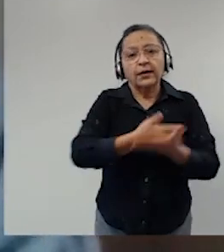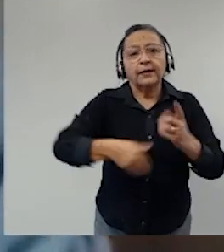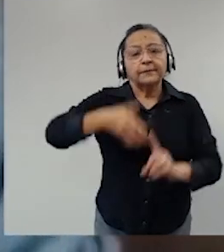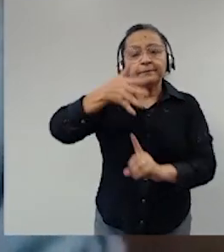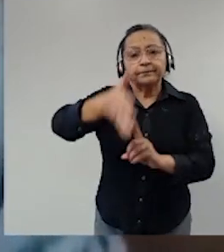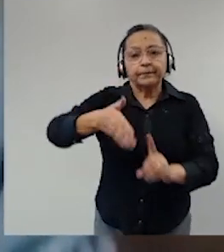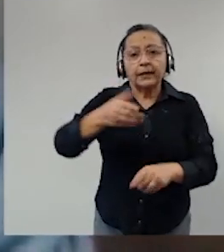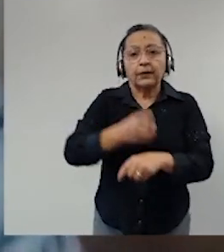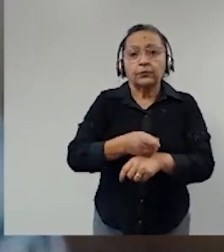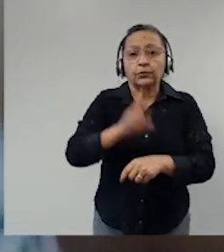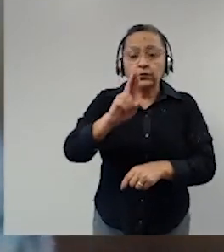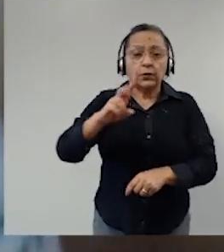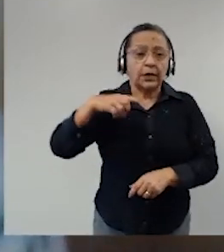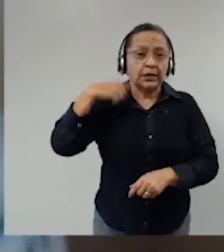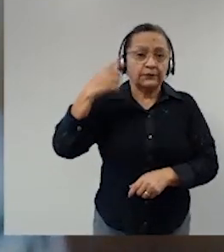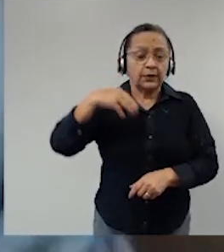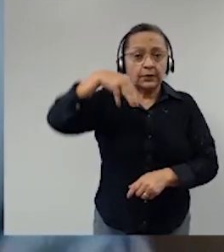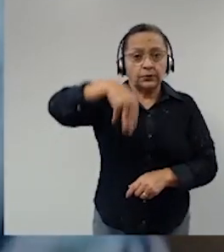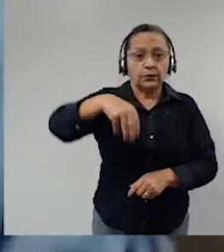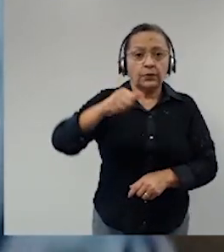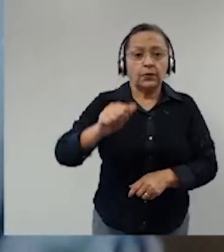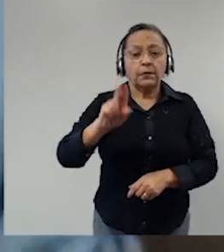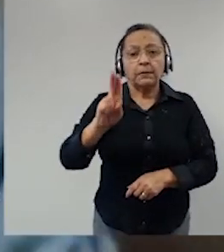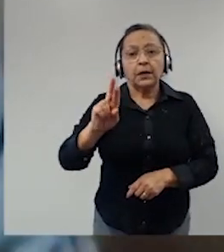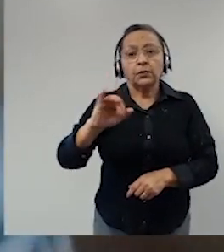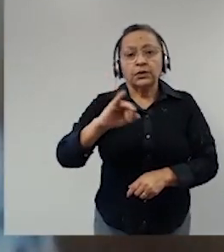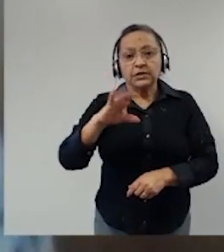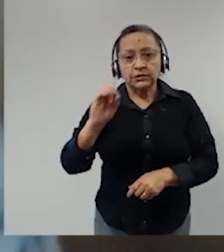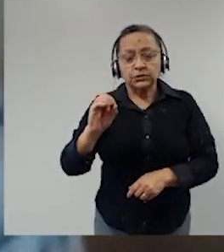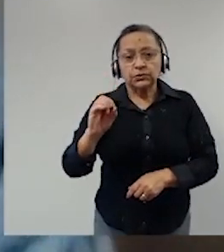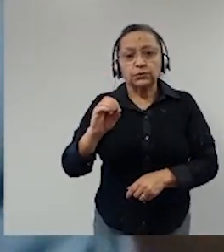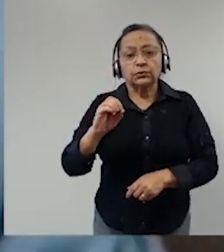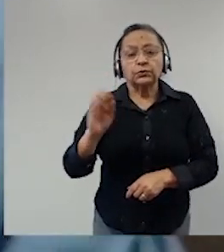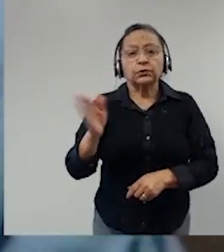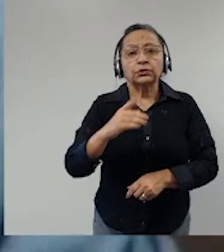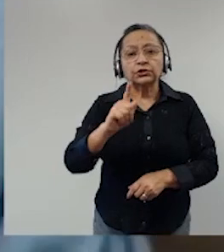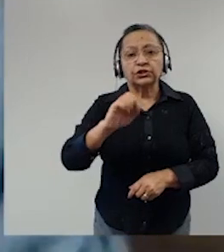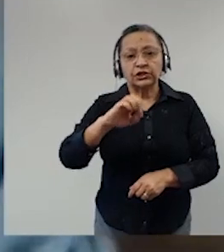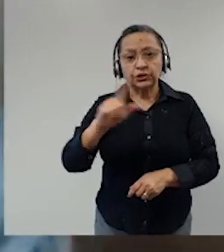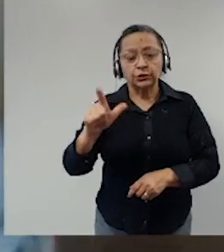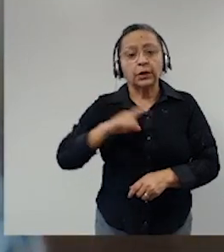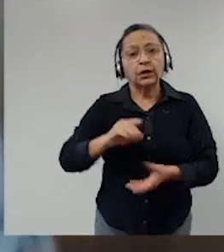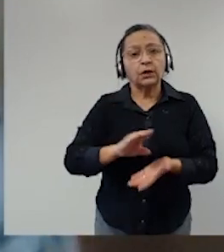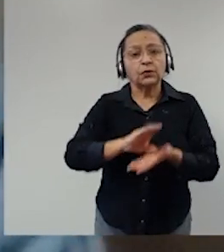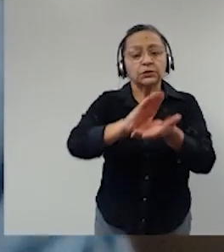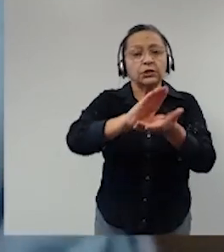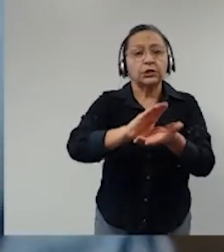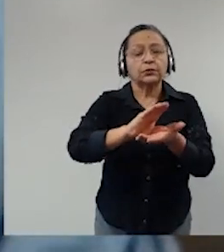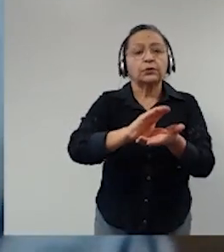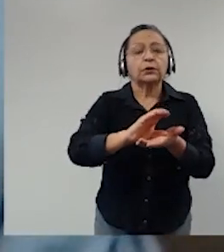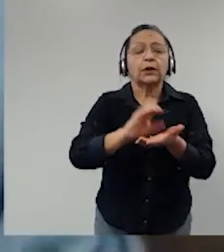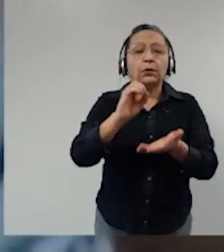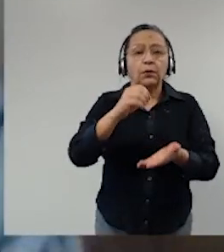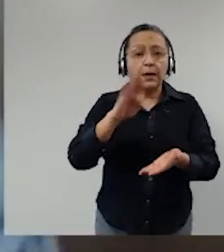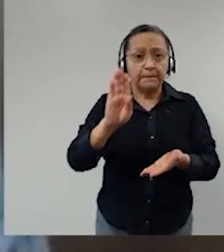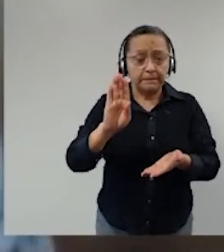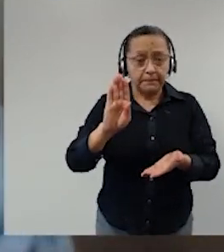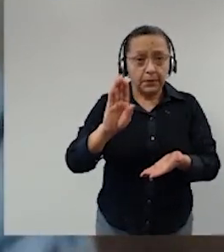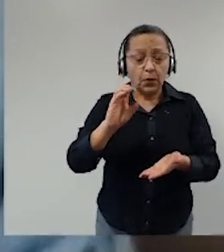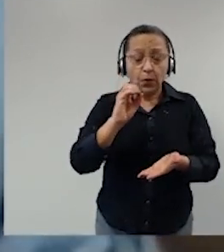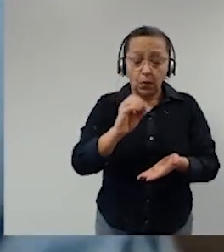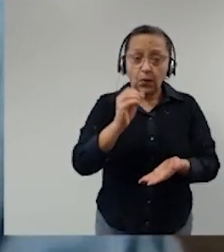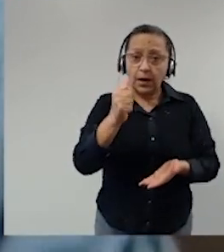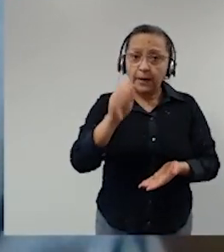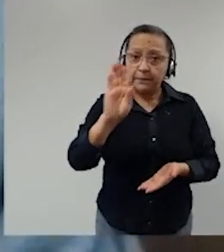advogado Maurício Gentil, que é conselheiro federal da Ordem dos Advogados pelo Estado de Sergipe, é meu